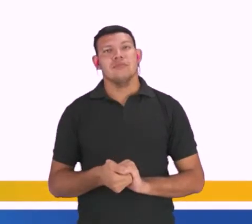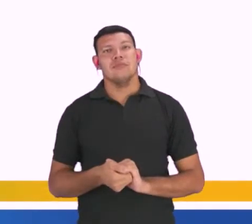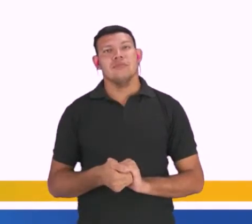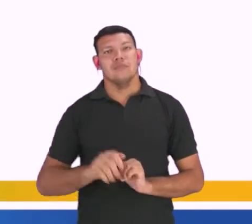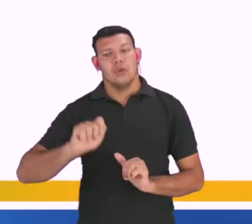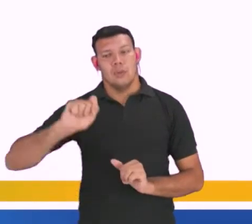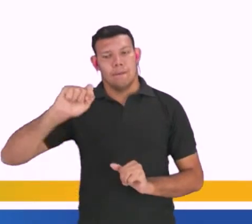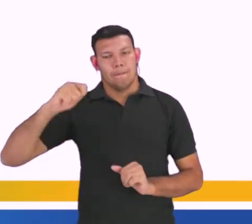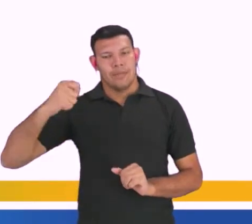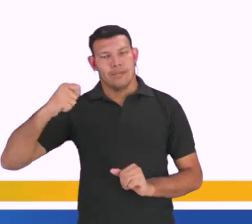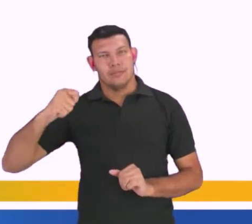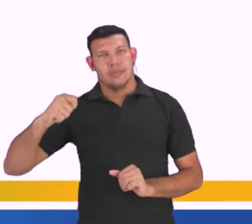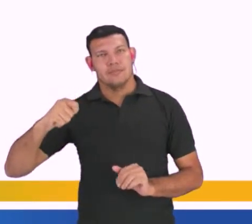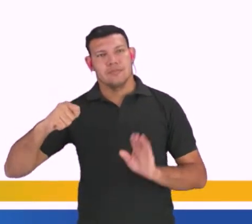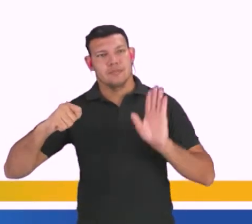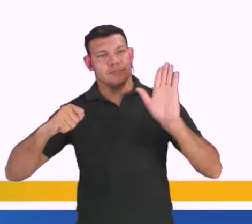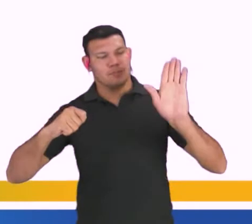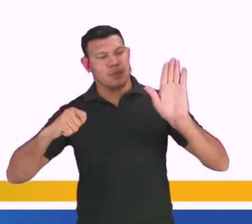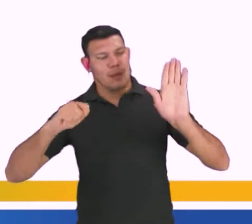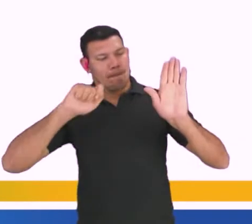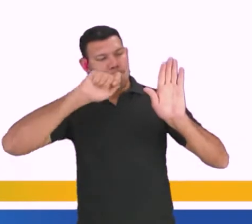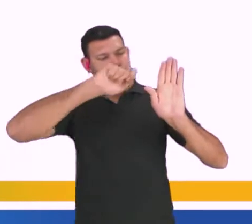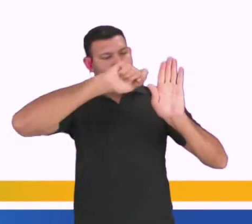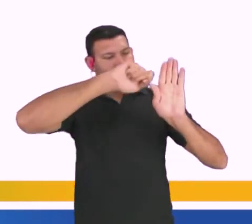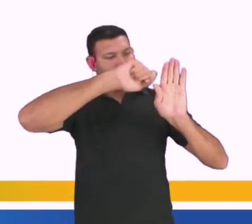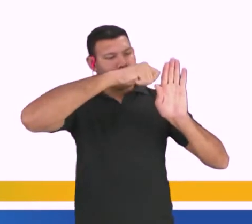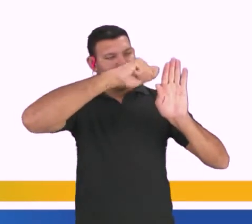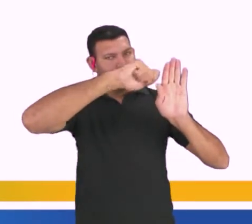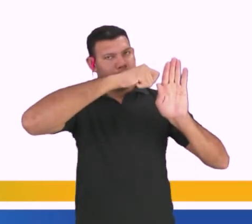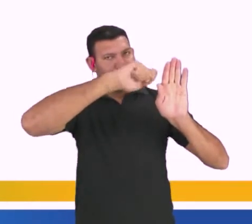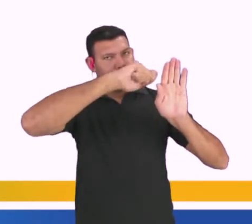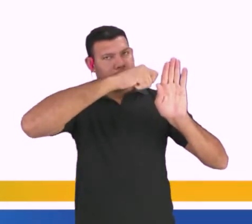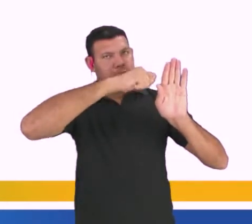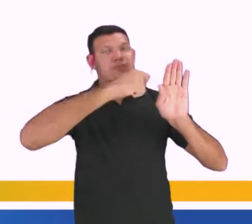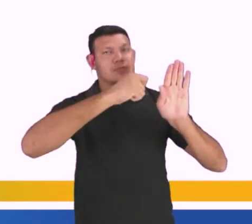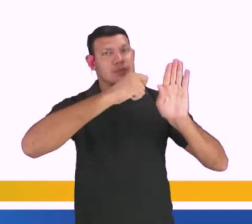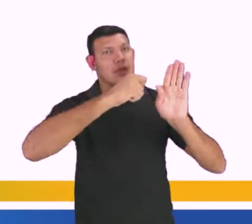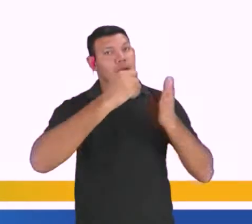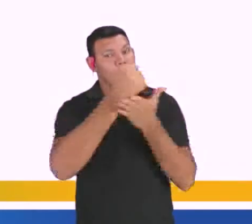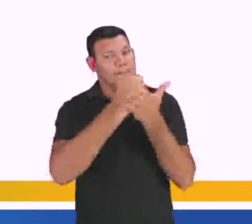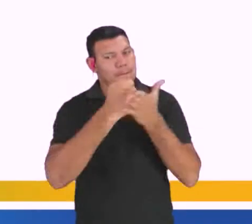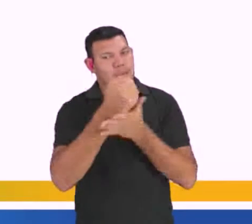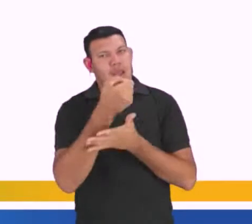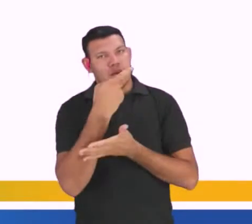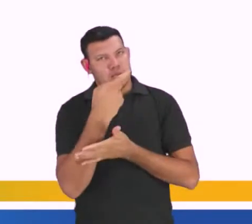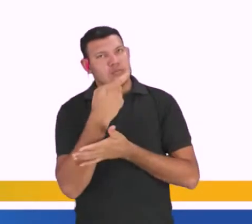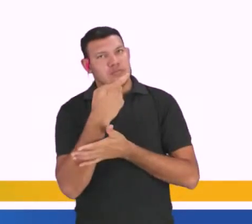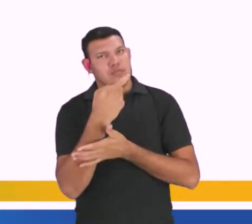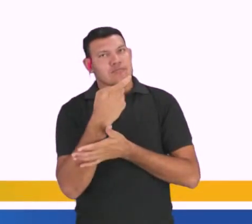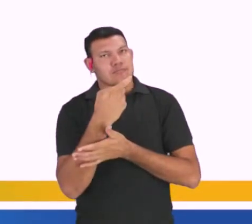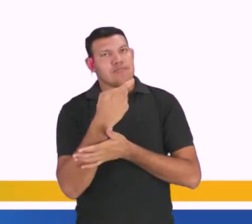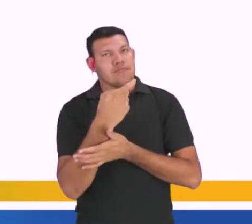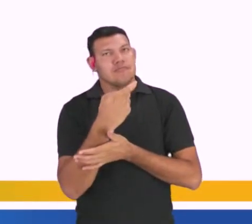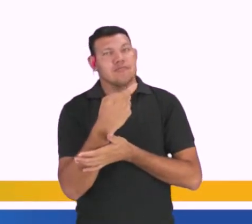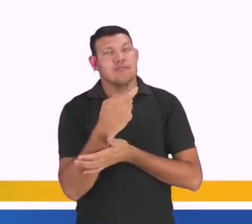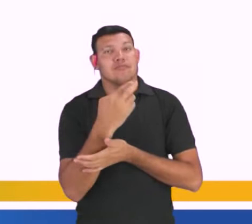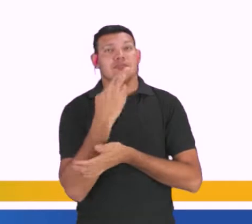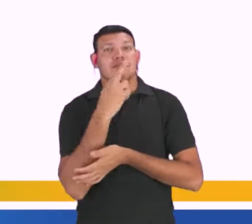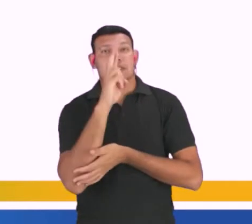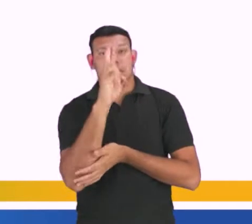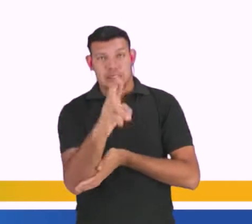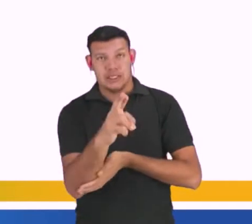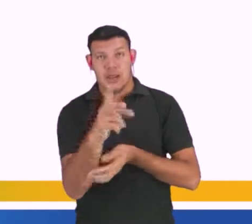sua fechadura. E muitos medicamentos, eles funcionam na área da farmácia como